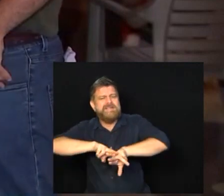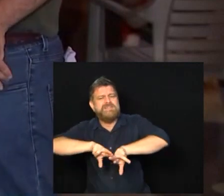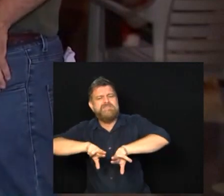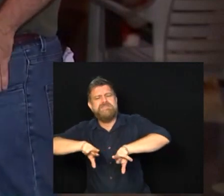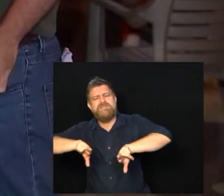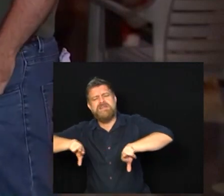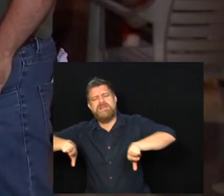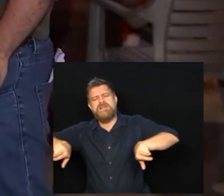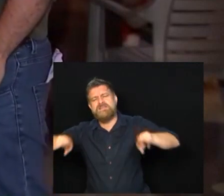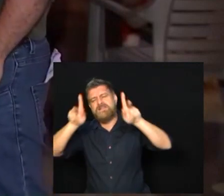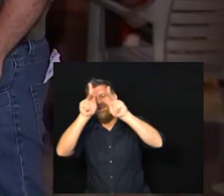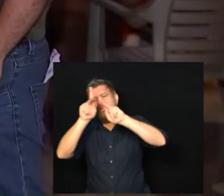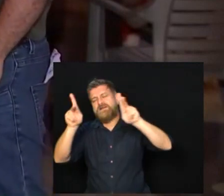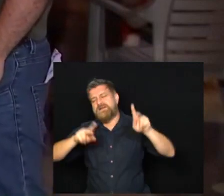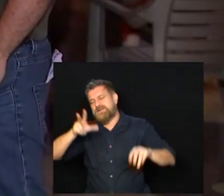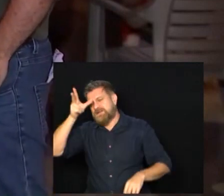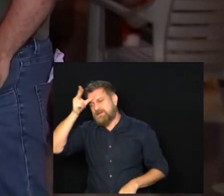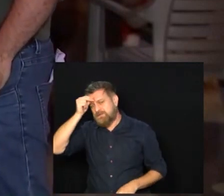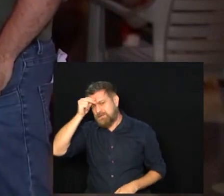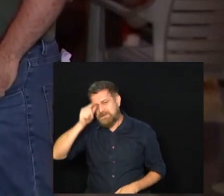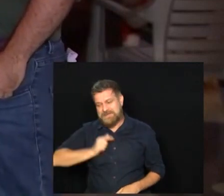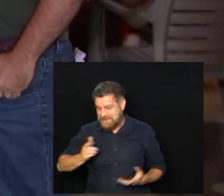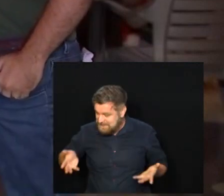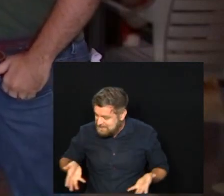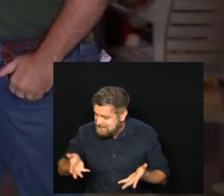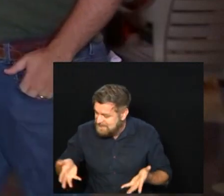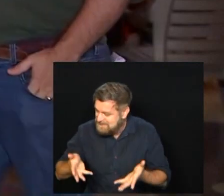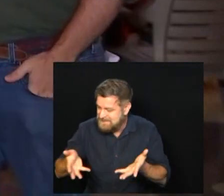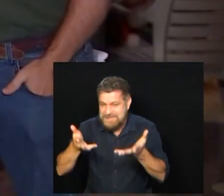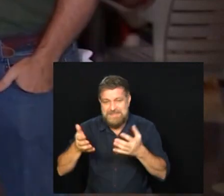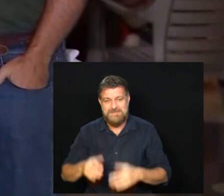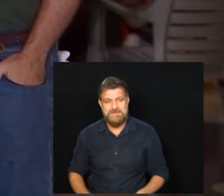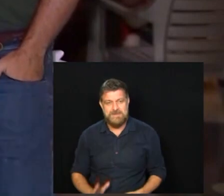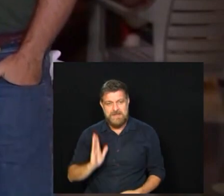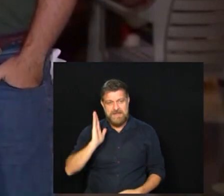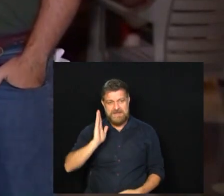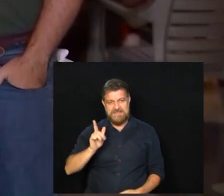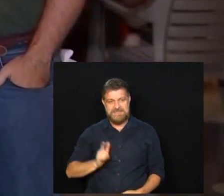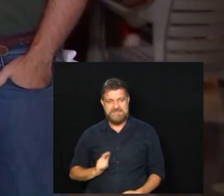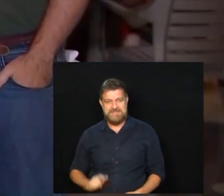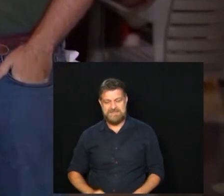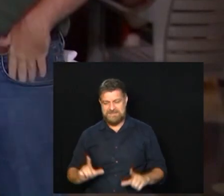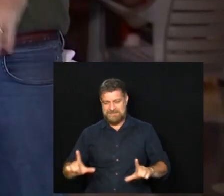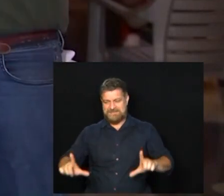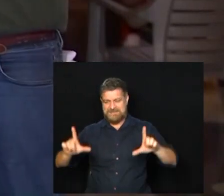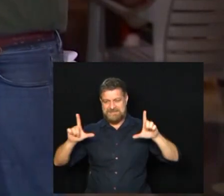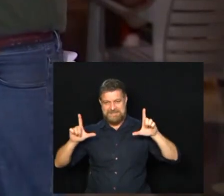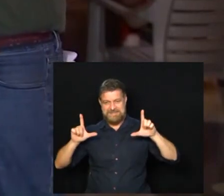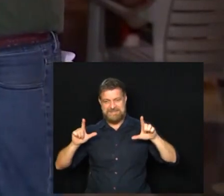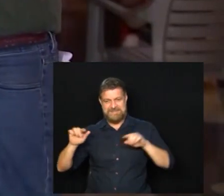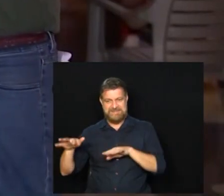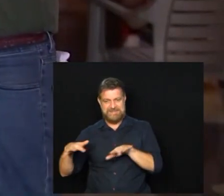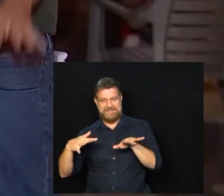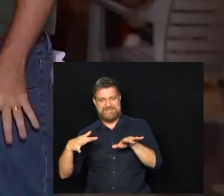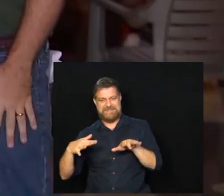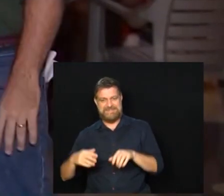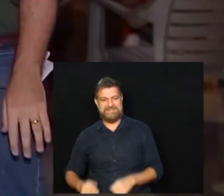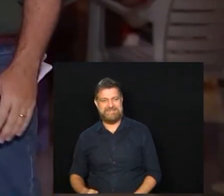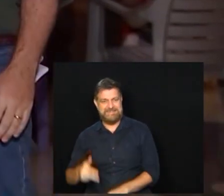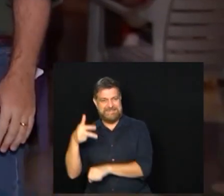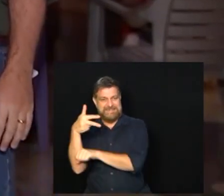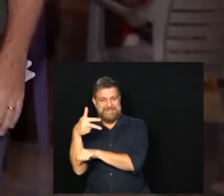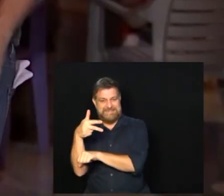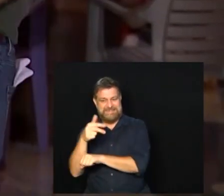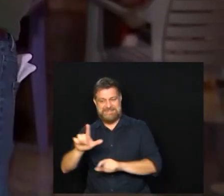Totalmente diferente. Até incentiva. E já faz aula em público, né? Inclusive na televisão, né? Você viu?